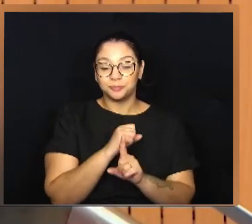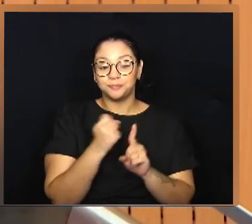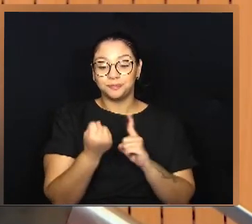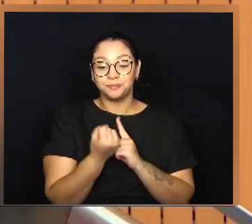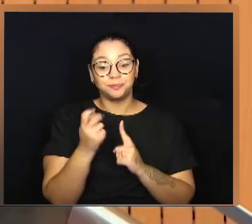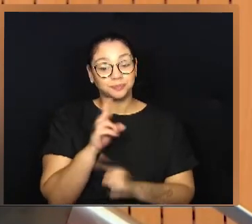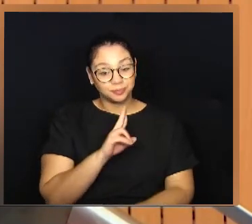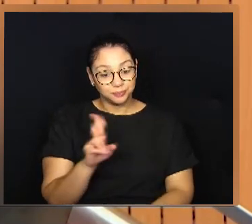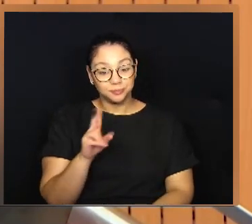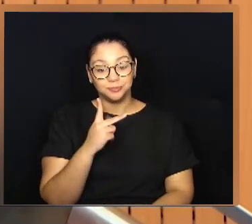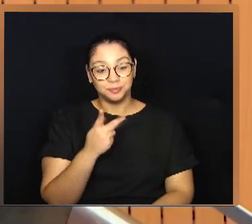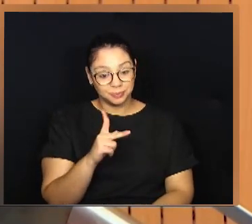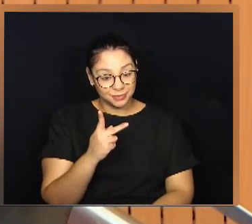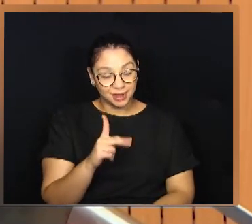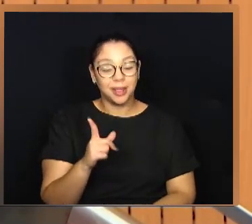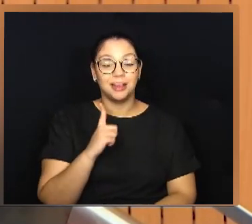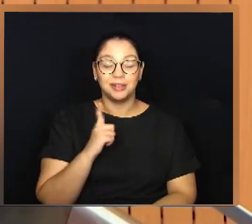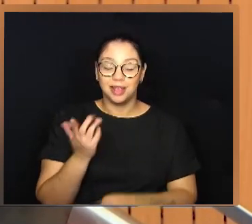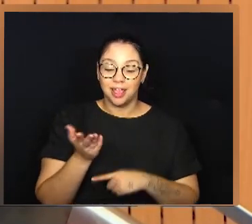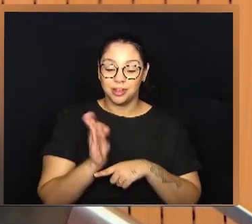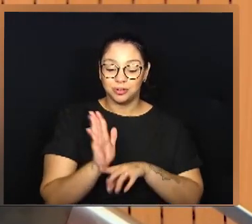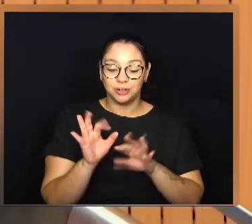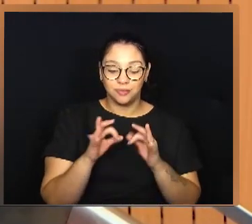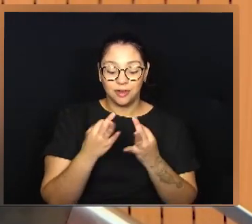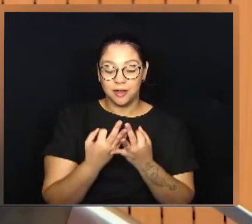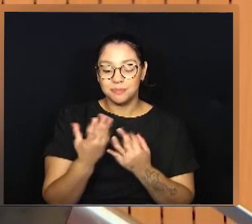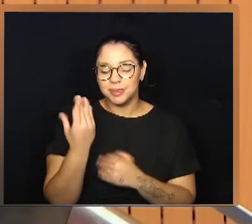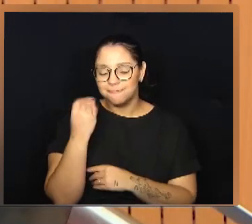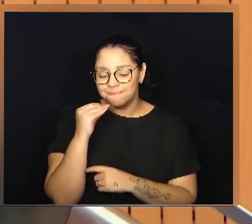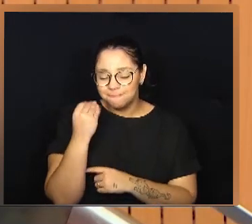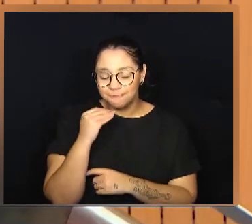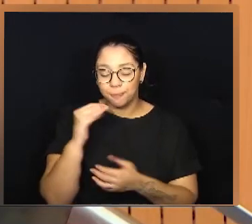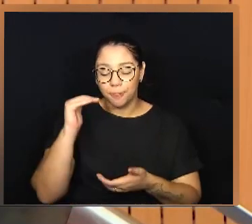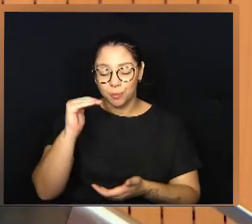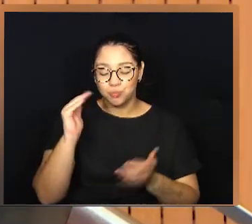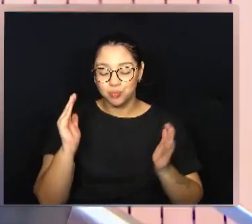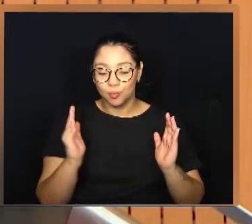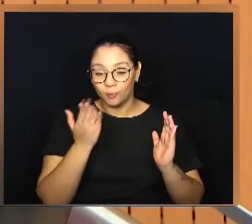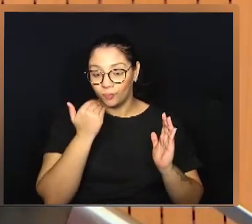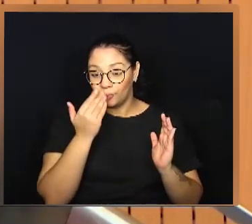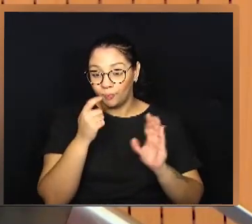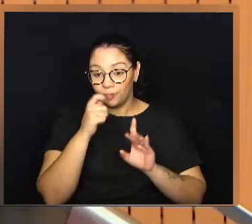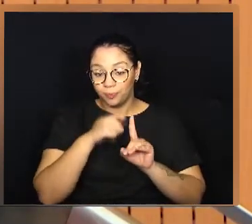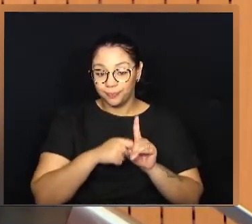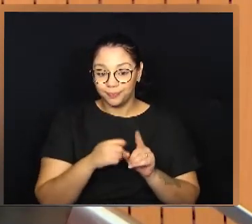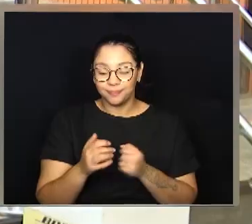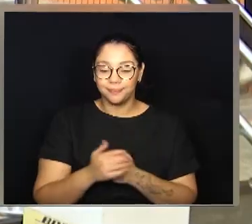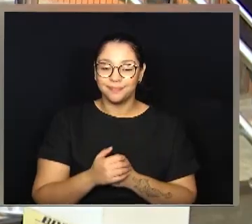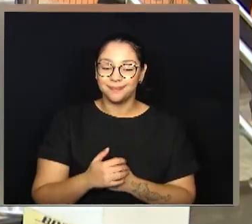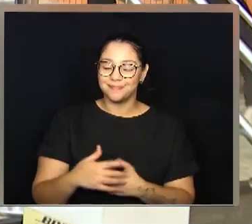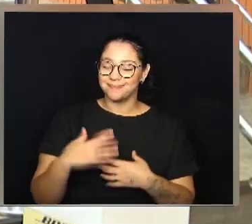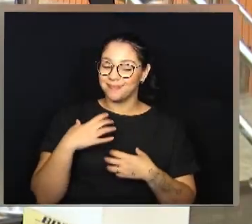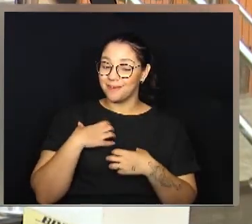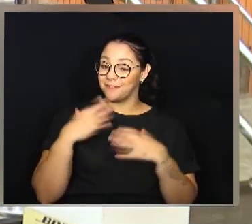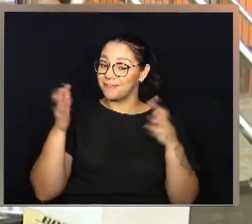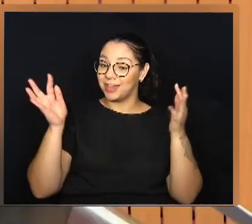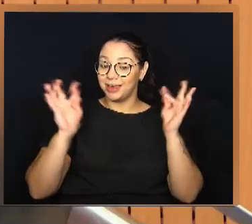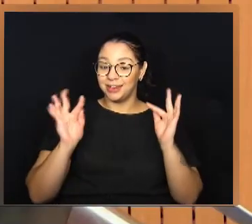social que leva o nome dela e ajuda a famílias carentes com cestas básicas mensais